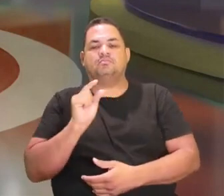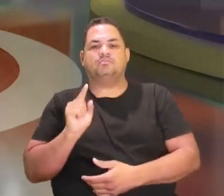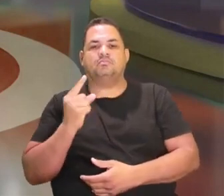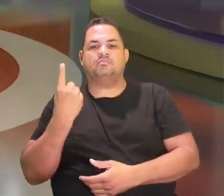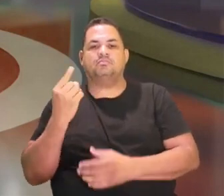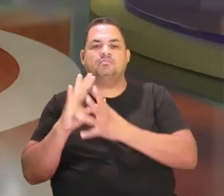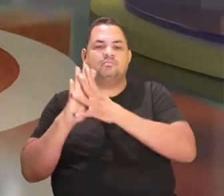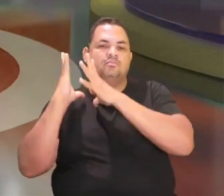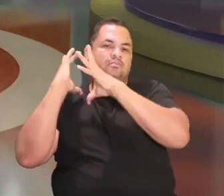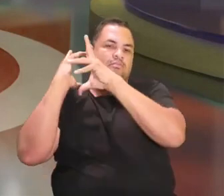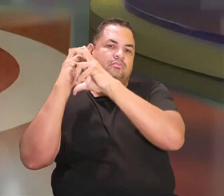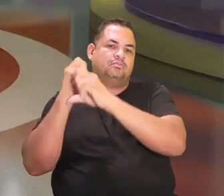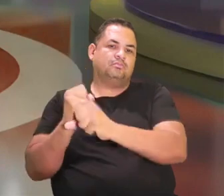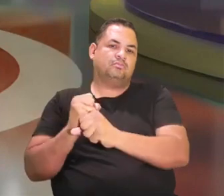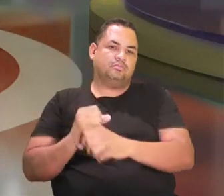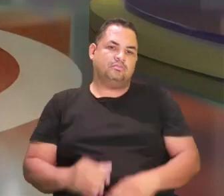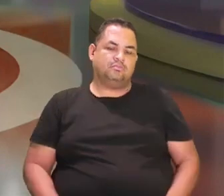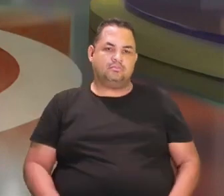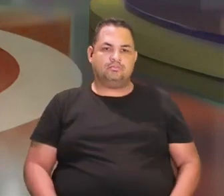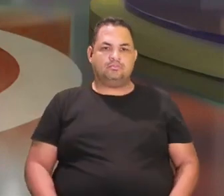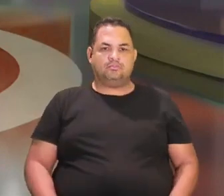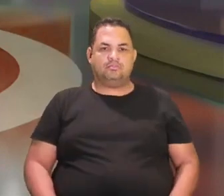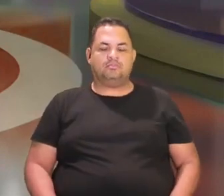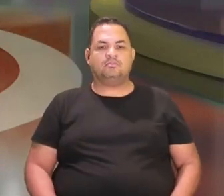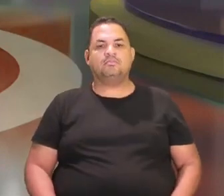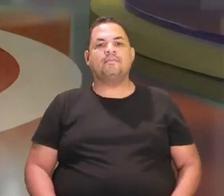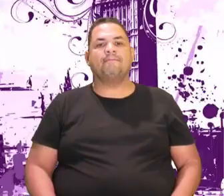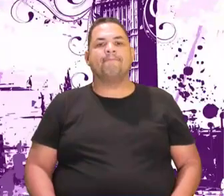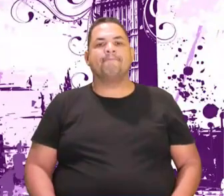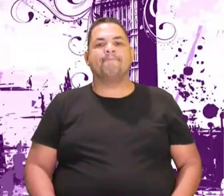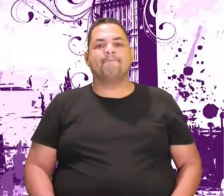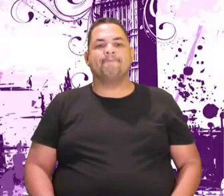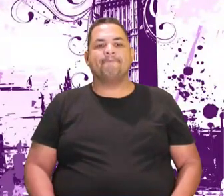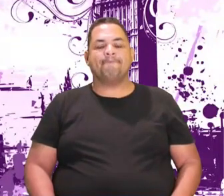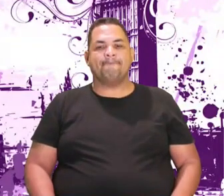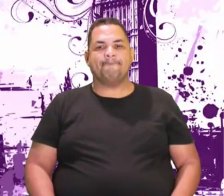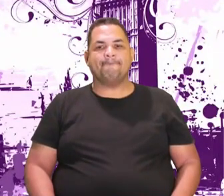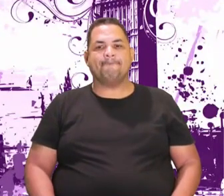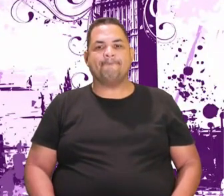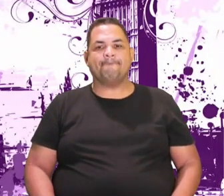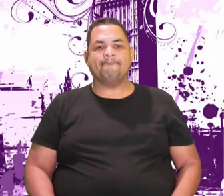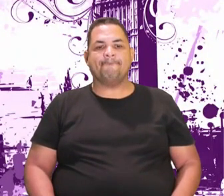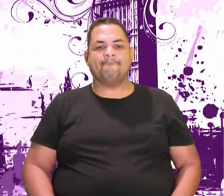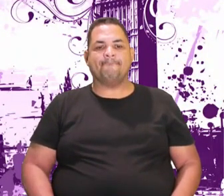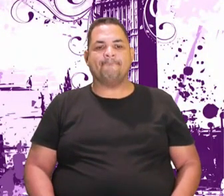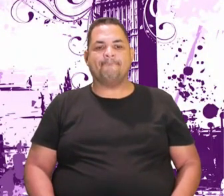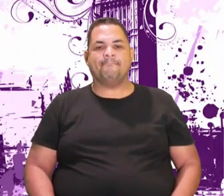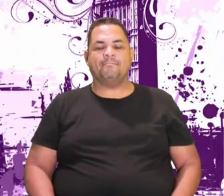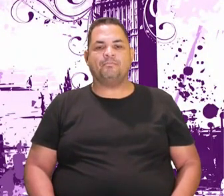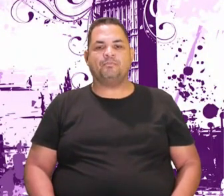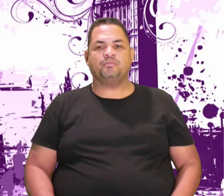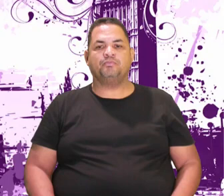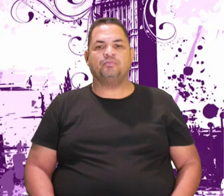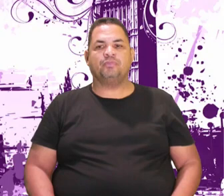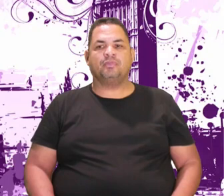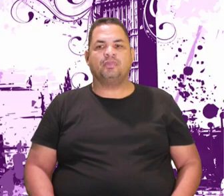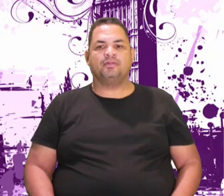and Exercise. Review and Exercise. So, let's begin. Olha aí,